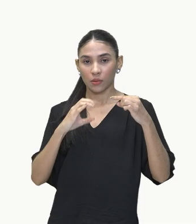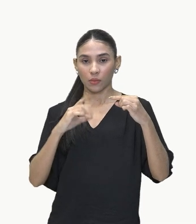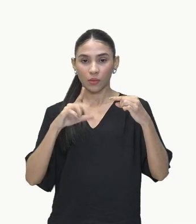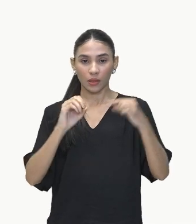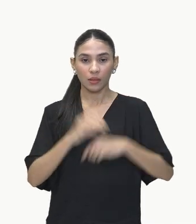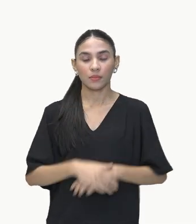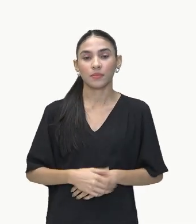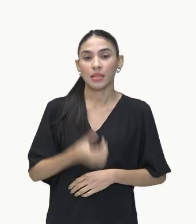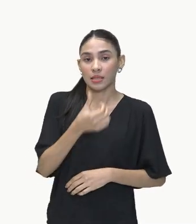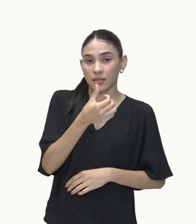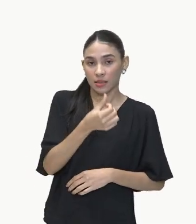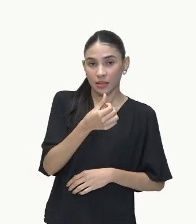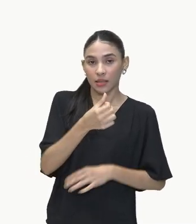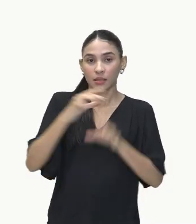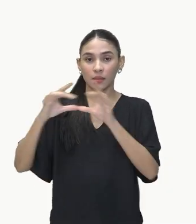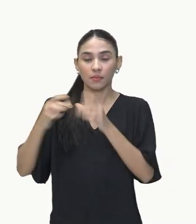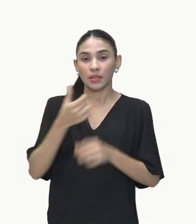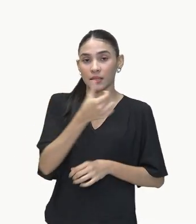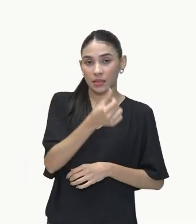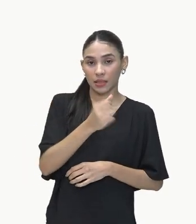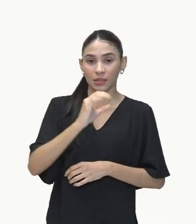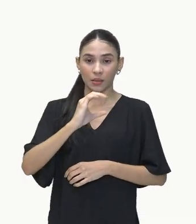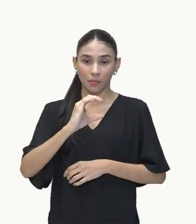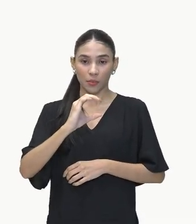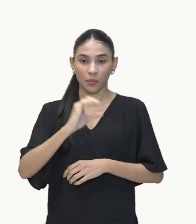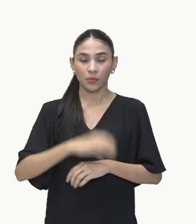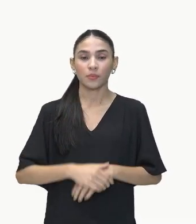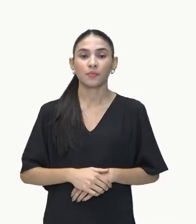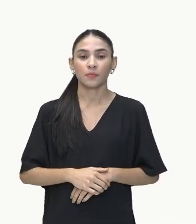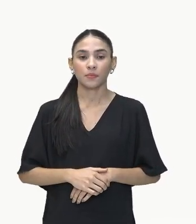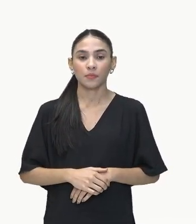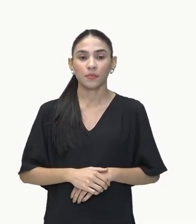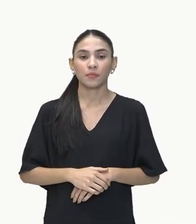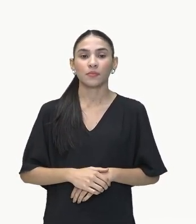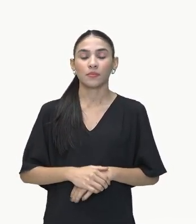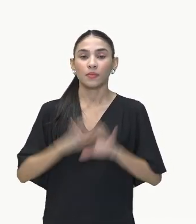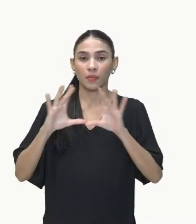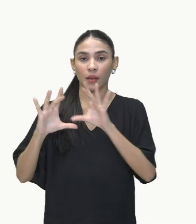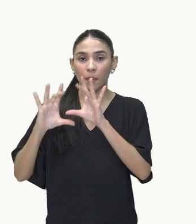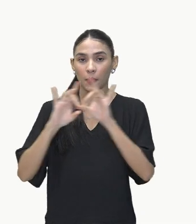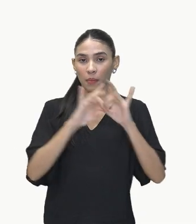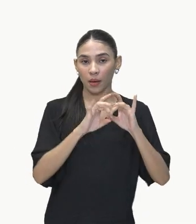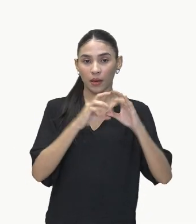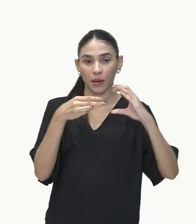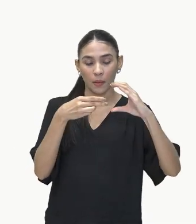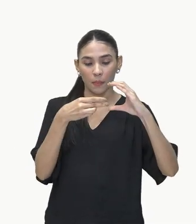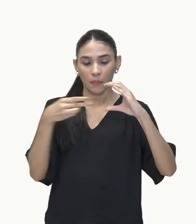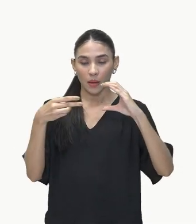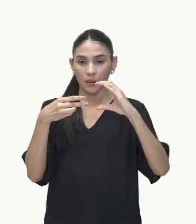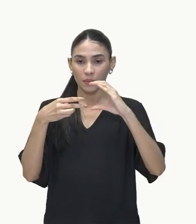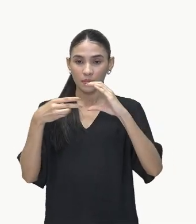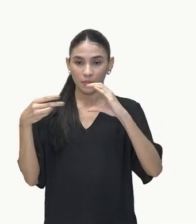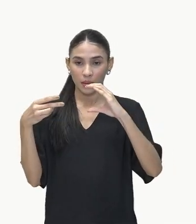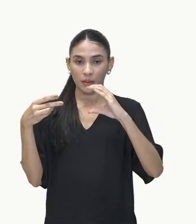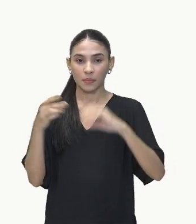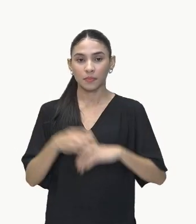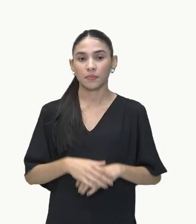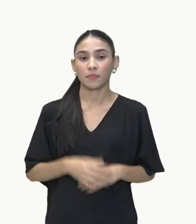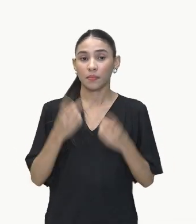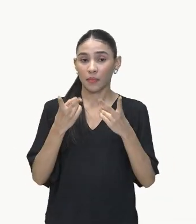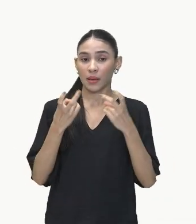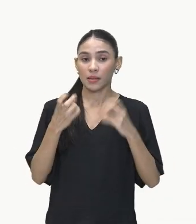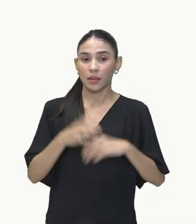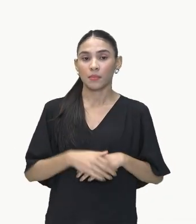6 ligações, 6 carbonos e as 3 ligações duplas alternadas. Observem, quando eu